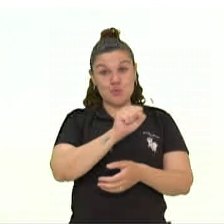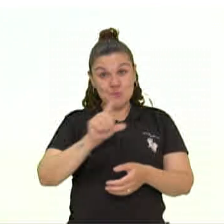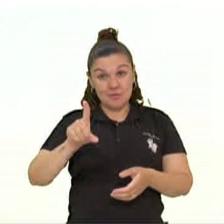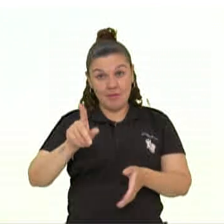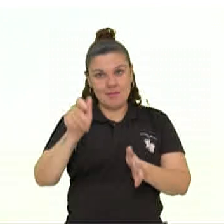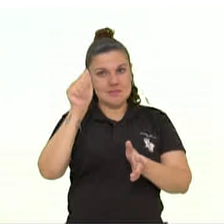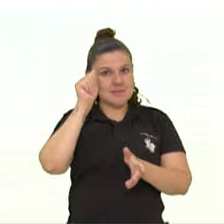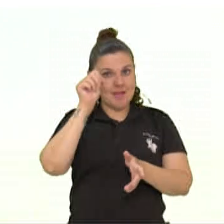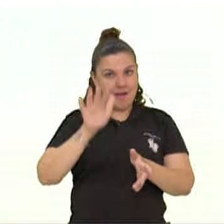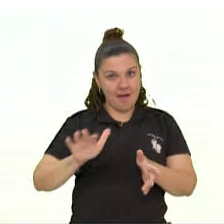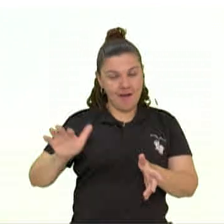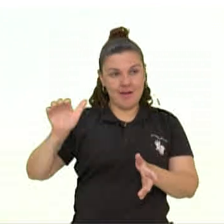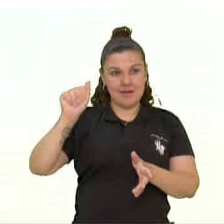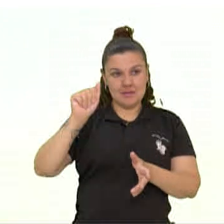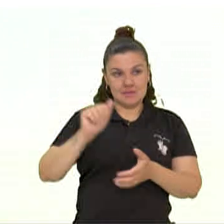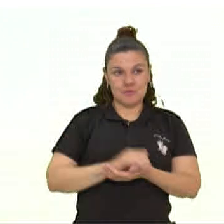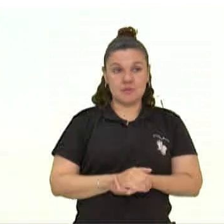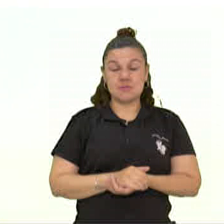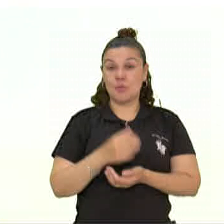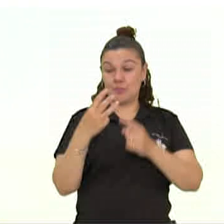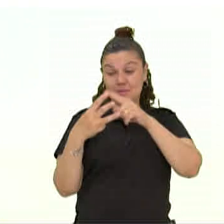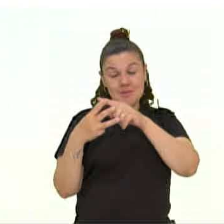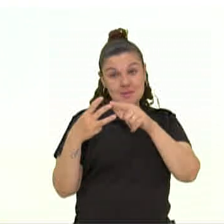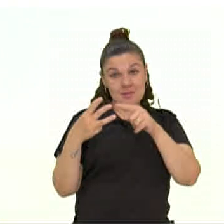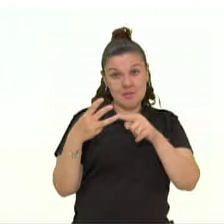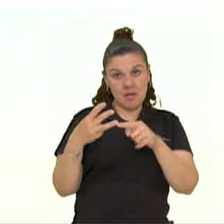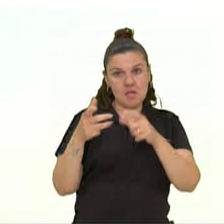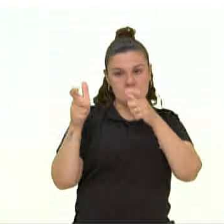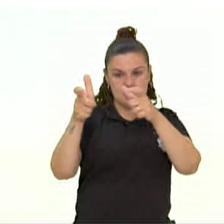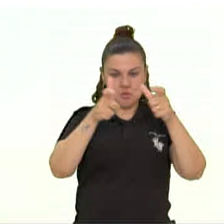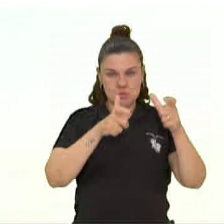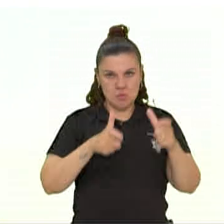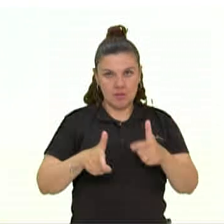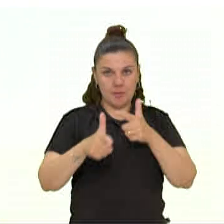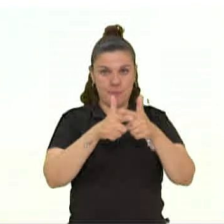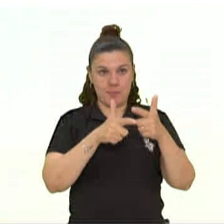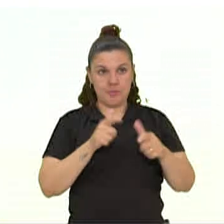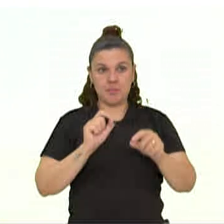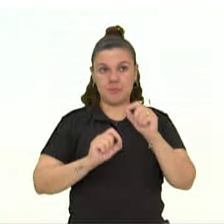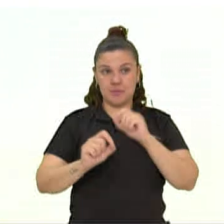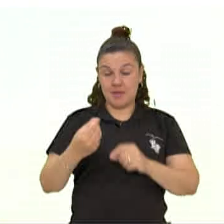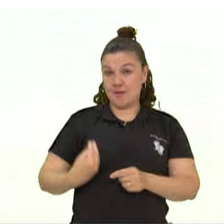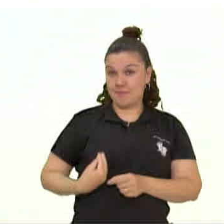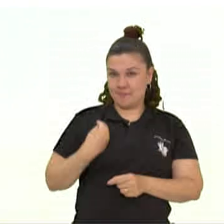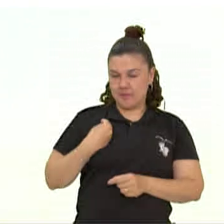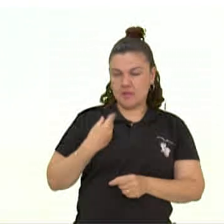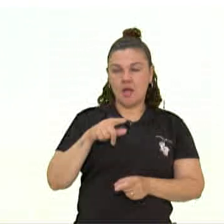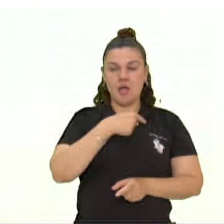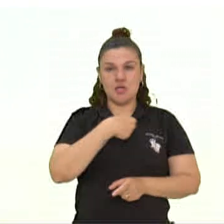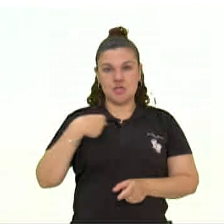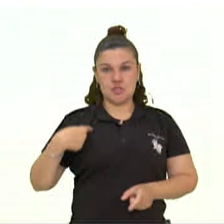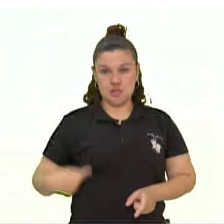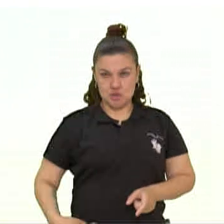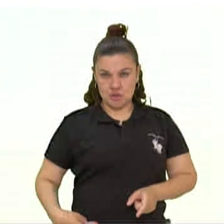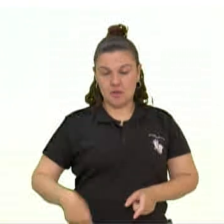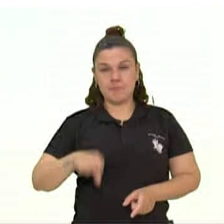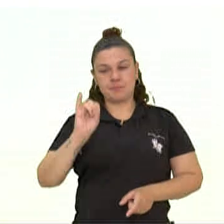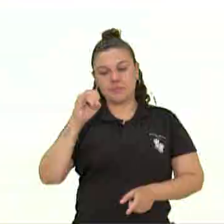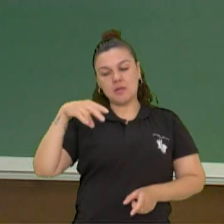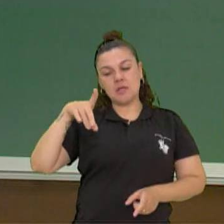Asiático. 3 regiões importantes aí de precariedade de vida, na China, na Indonésia e nas